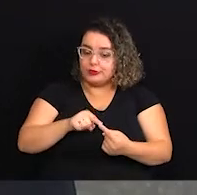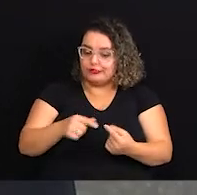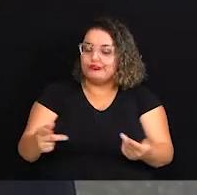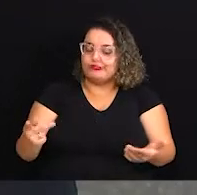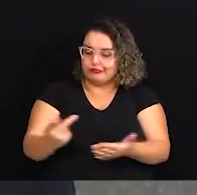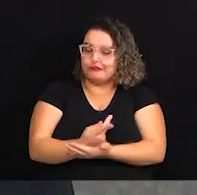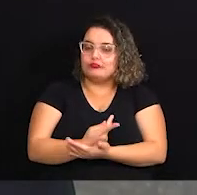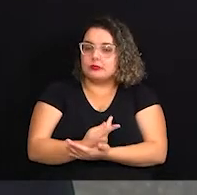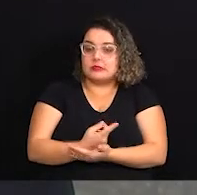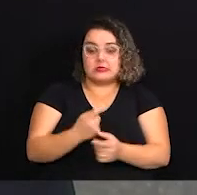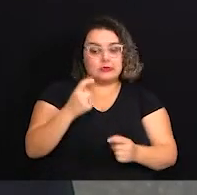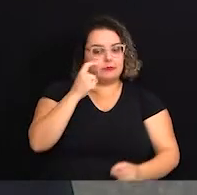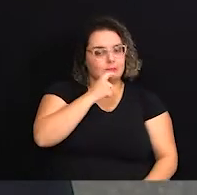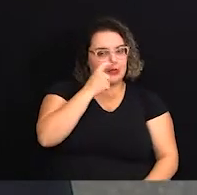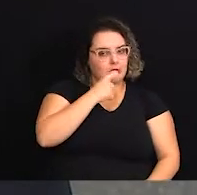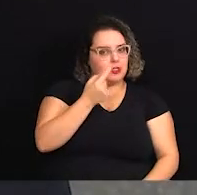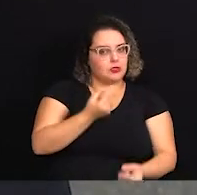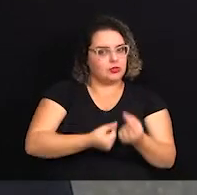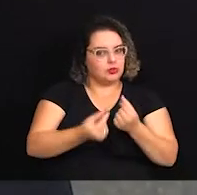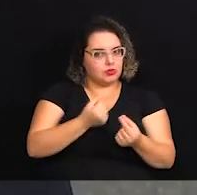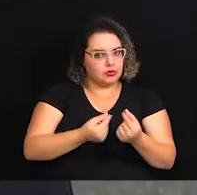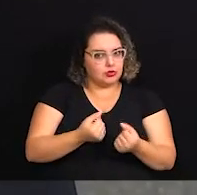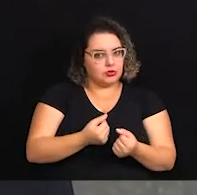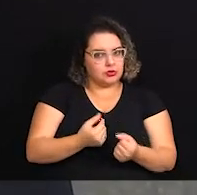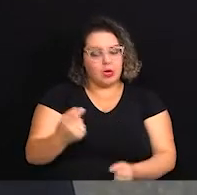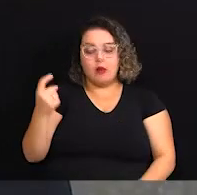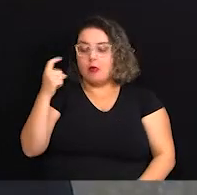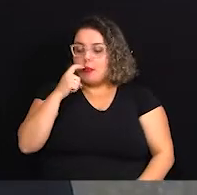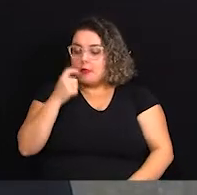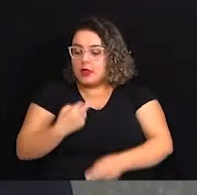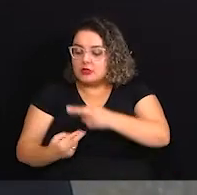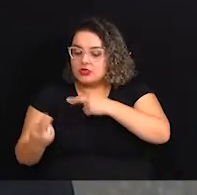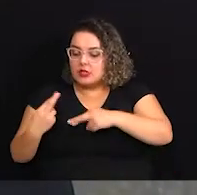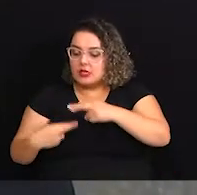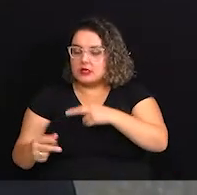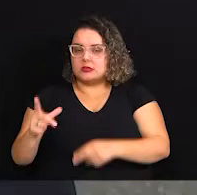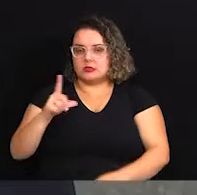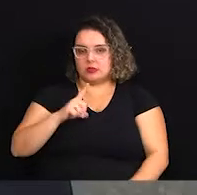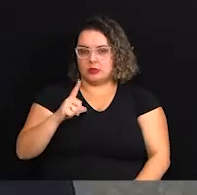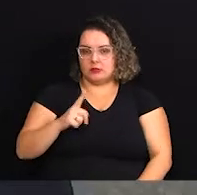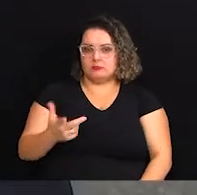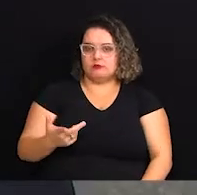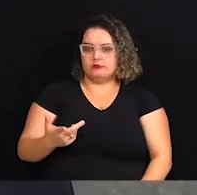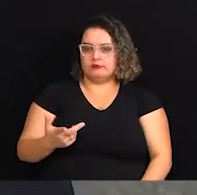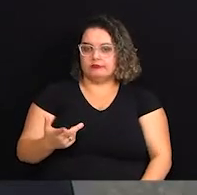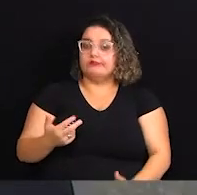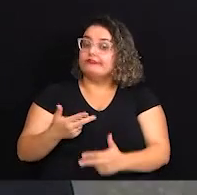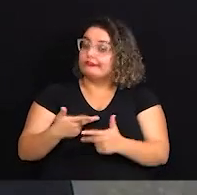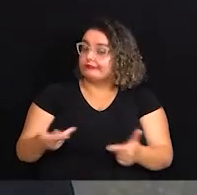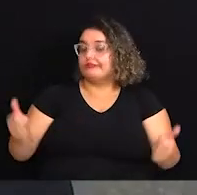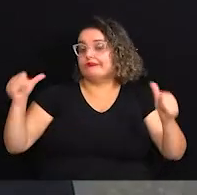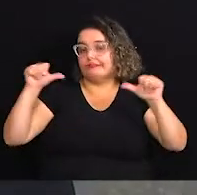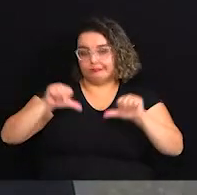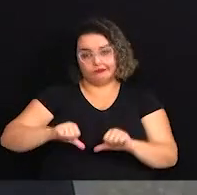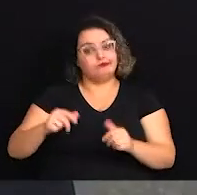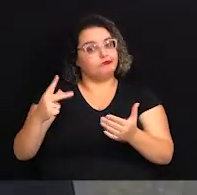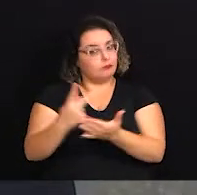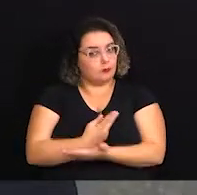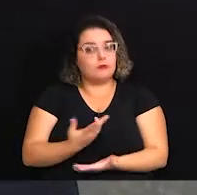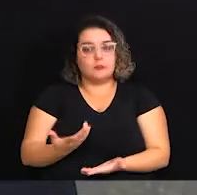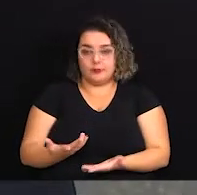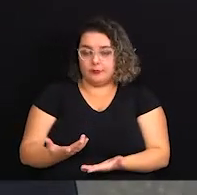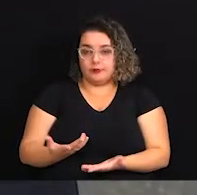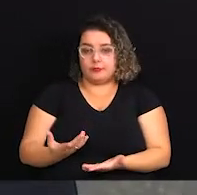Se a gente mente no orçamento, se a gente mente na relação que a gente tem, as coisas tendem a não dar certo. Então,